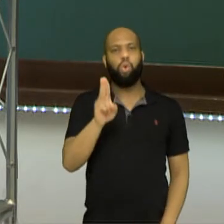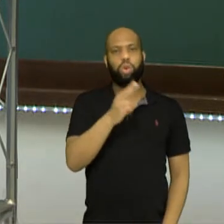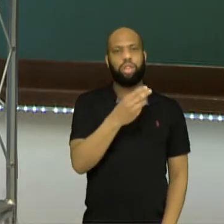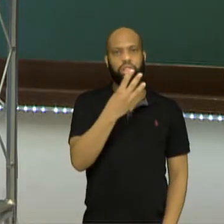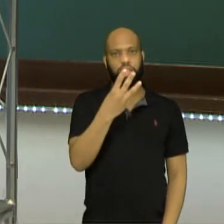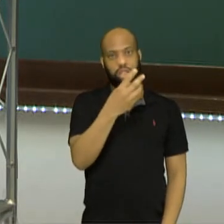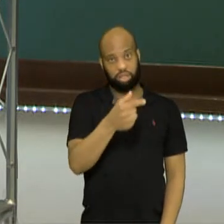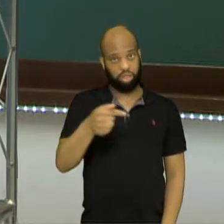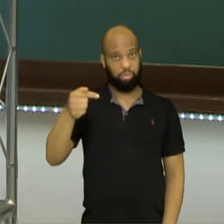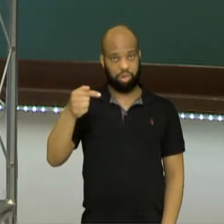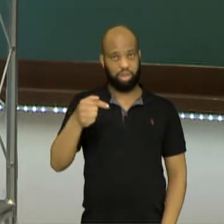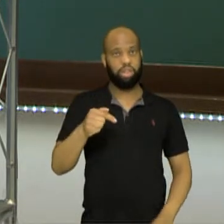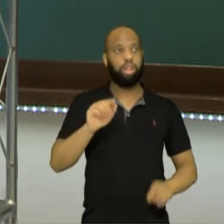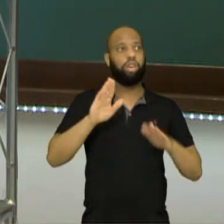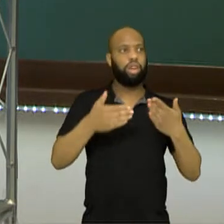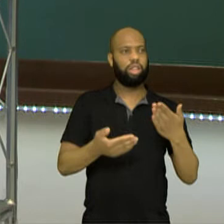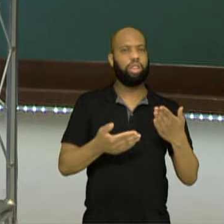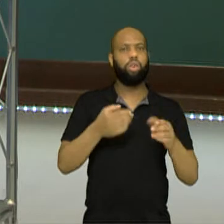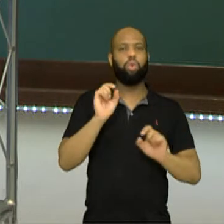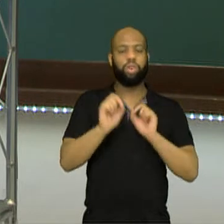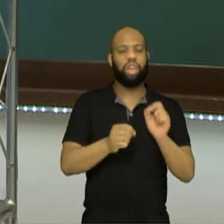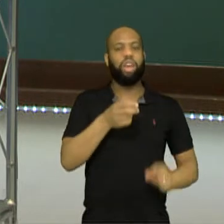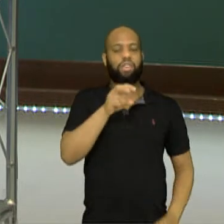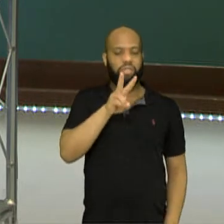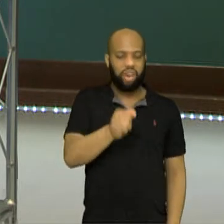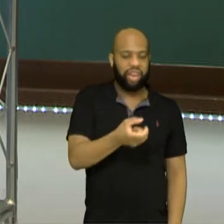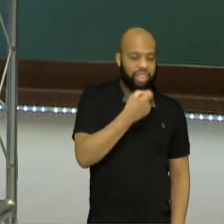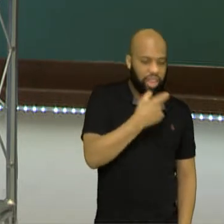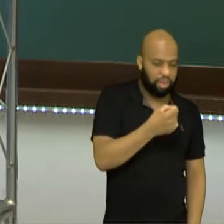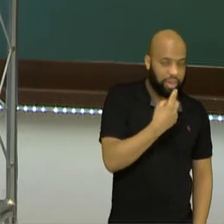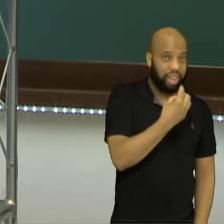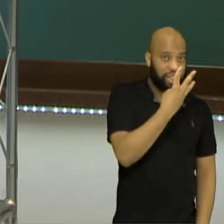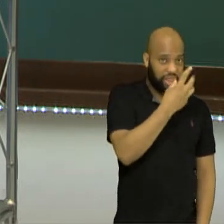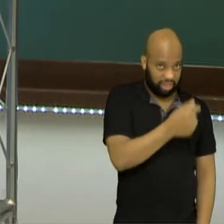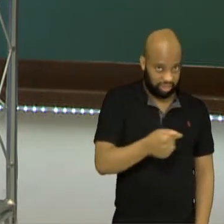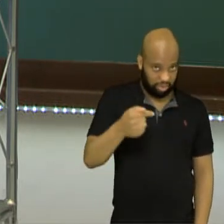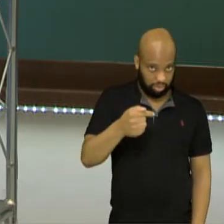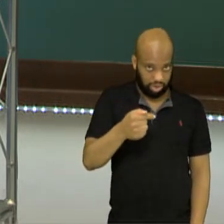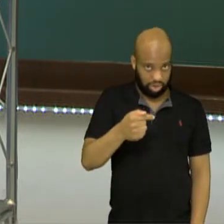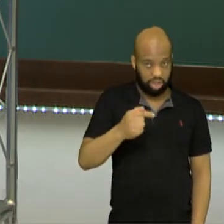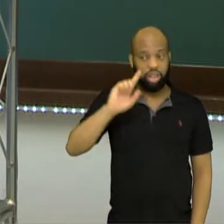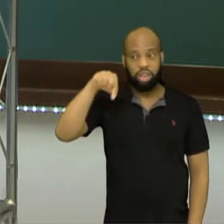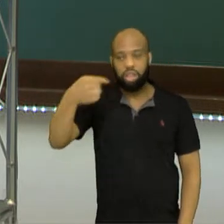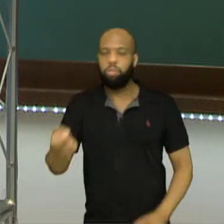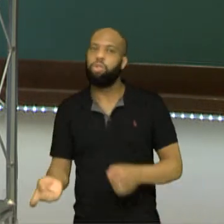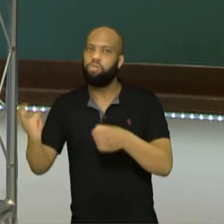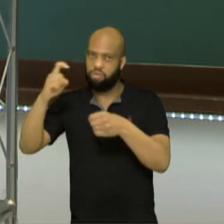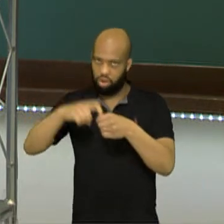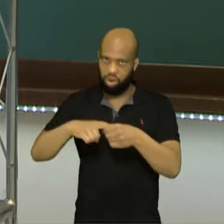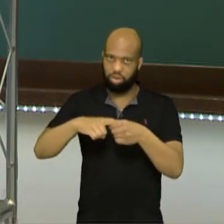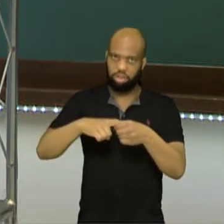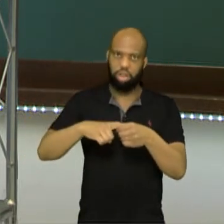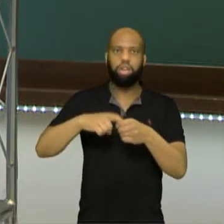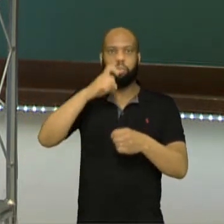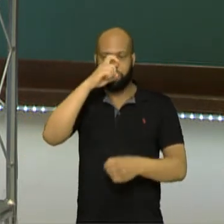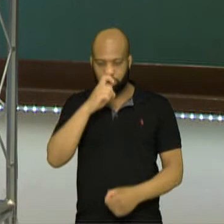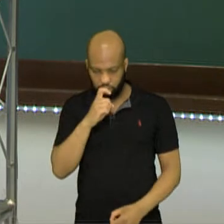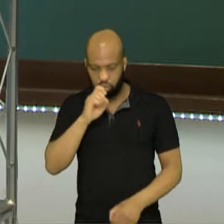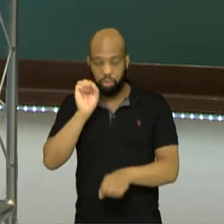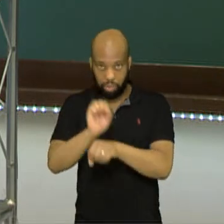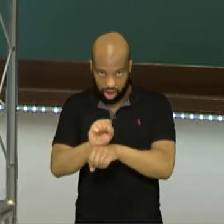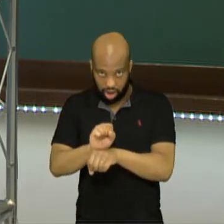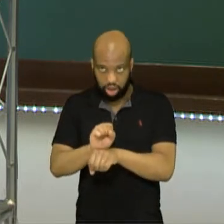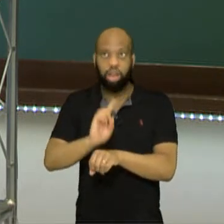por 1 semana para que permita-se a menstruação. Não pode ficar bloqueado o processo de menstruação. E sim, ele tem que interferir